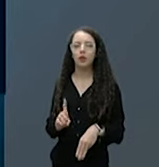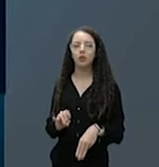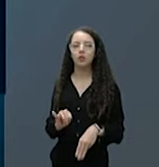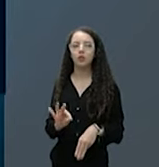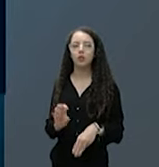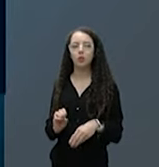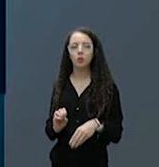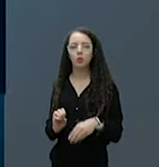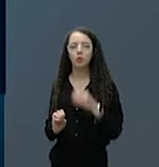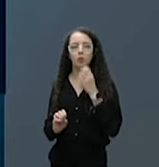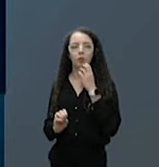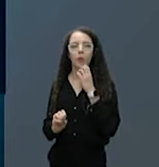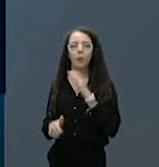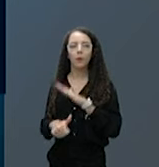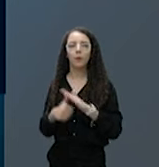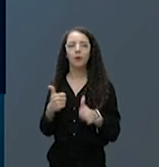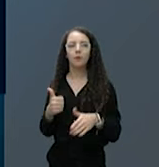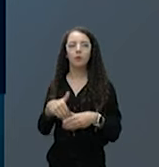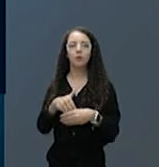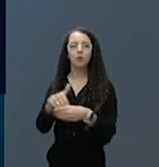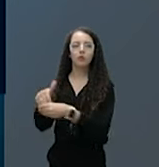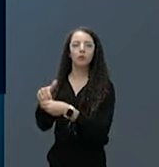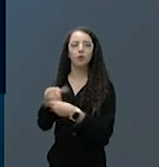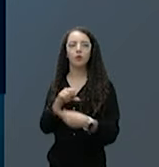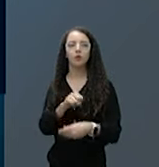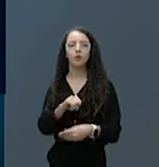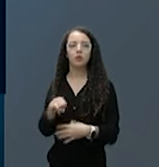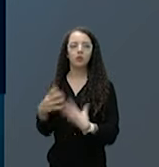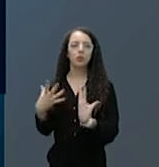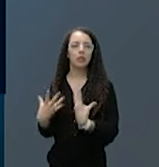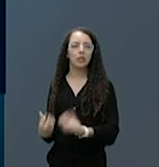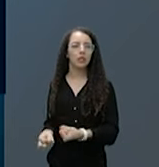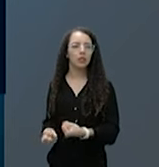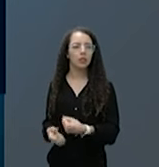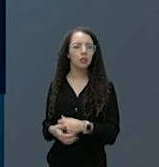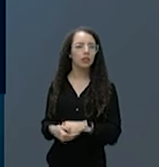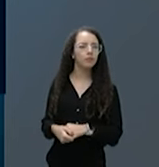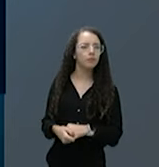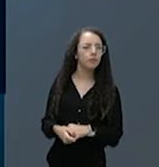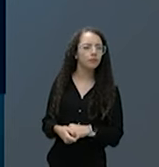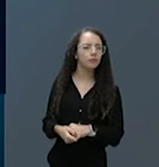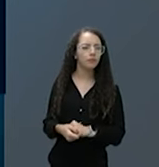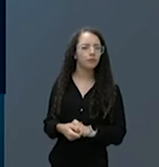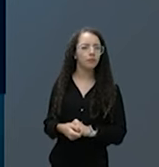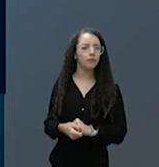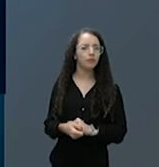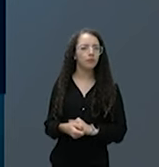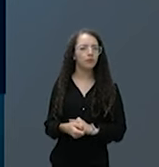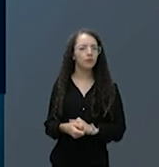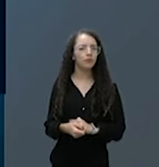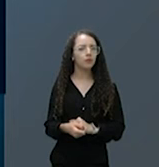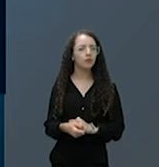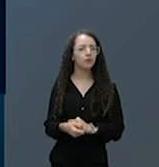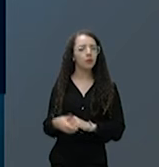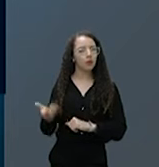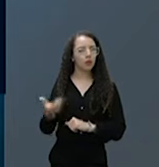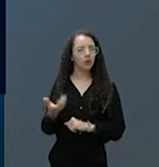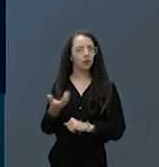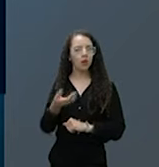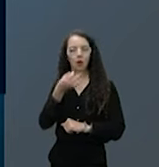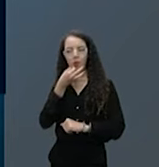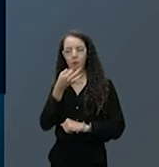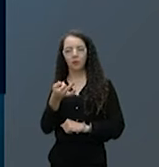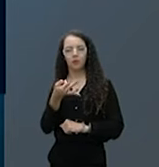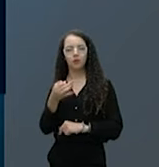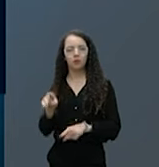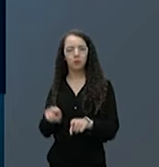admissibilidade? Presidente, Vossa Excelência conduz, não, nada. E nada. Vossa Excelência gostaria de fazer alguma observação ao voto da ministra